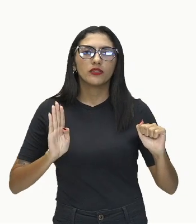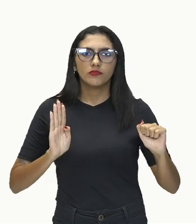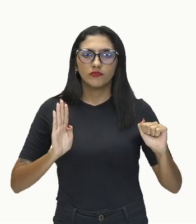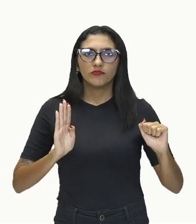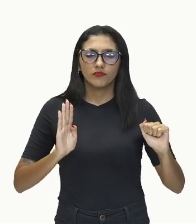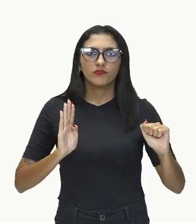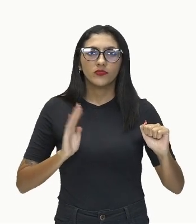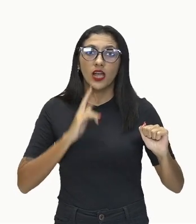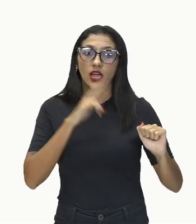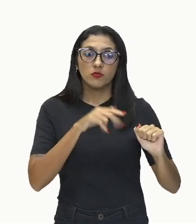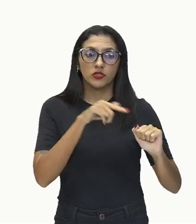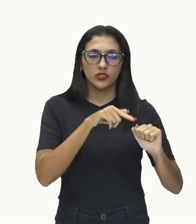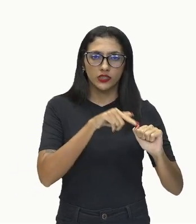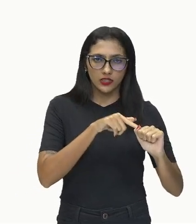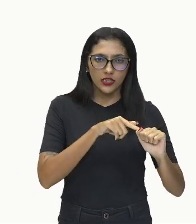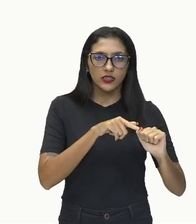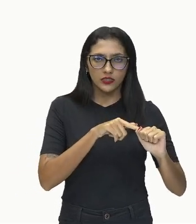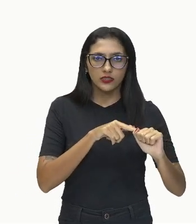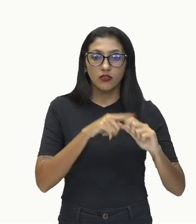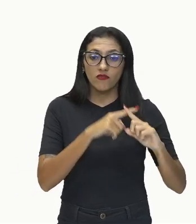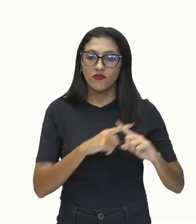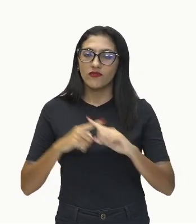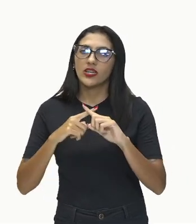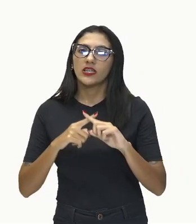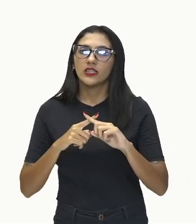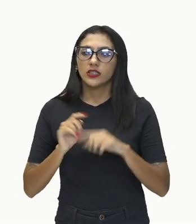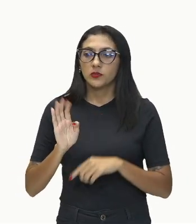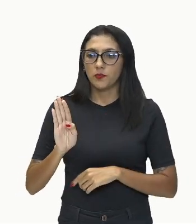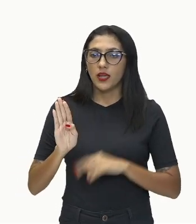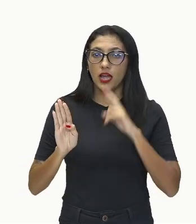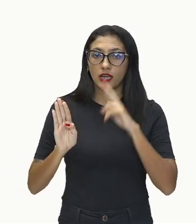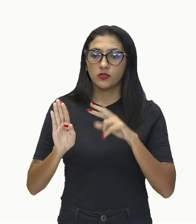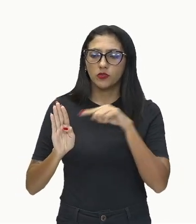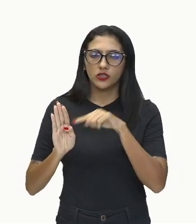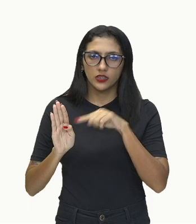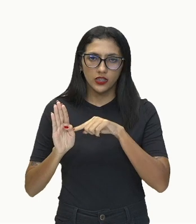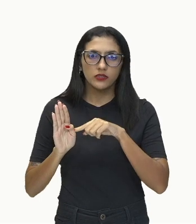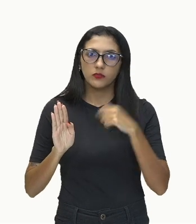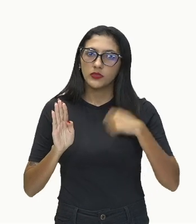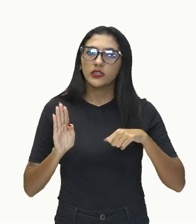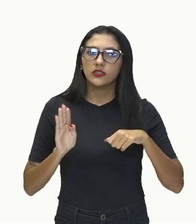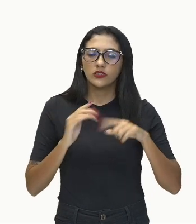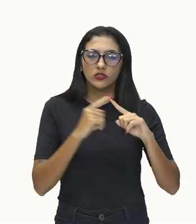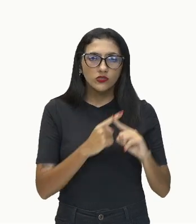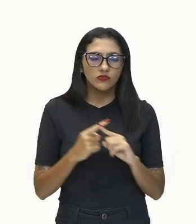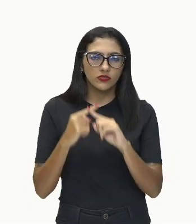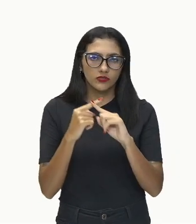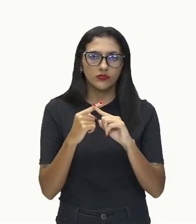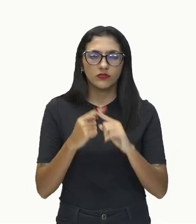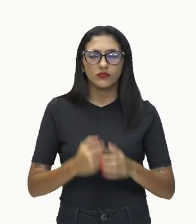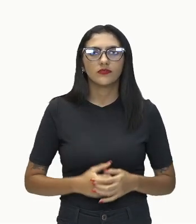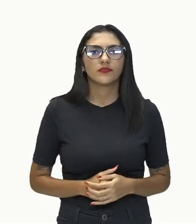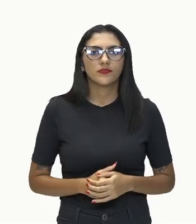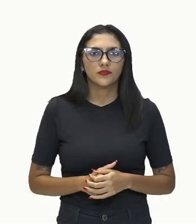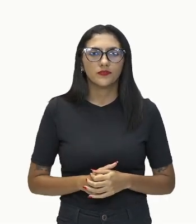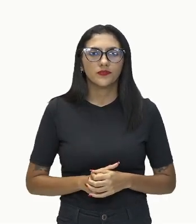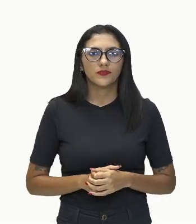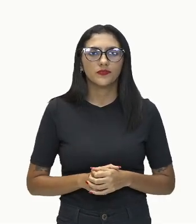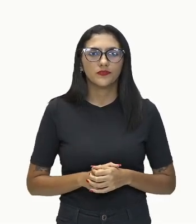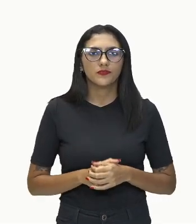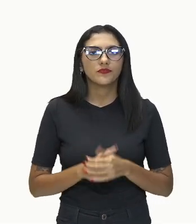do determinante da matriz A pelo determinante da matriz B, ok? Então vocês